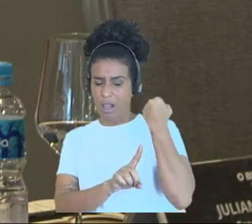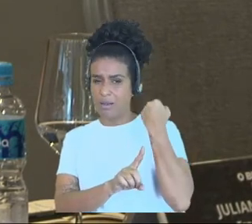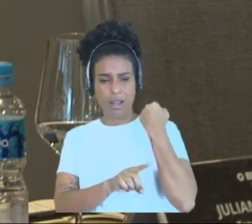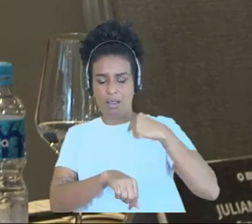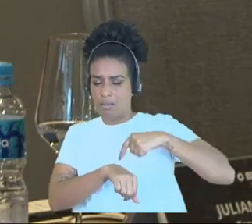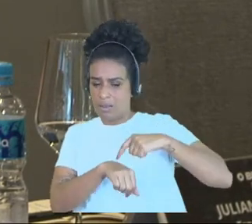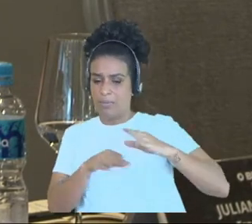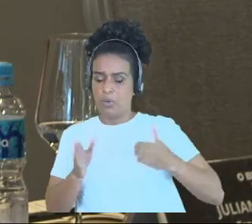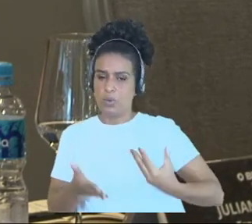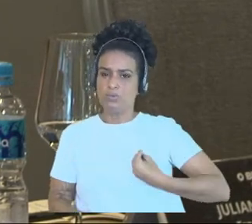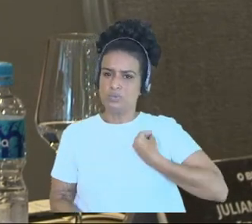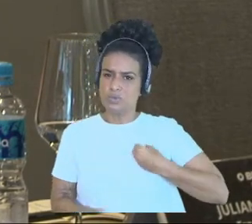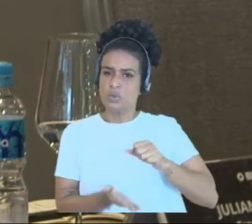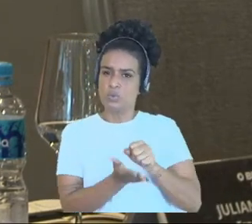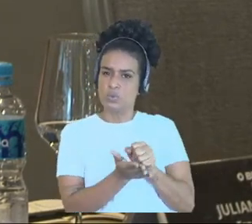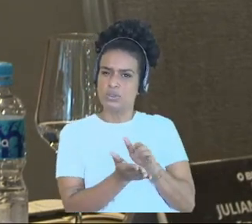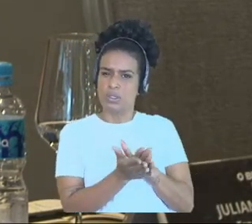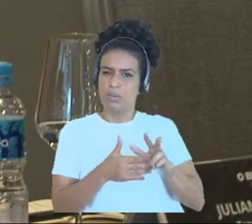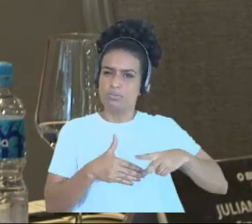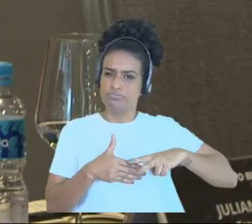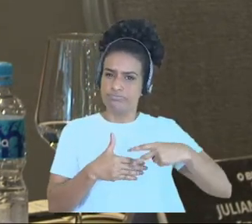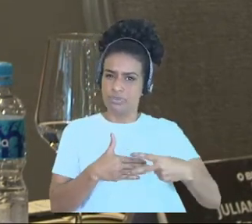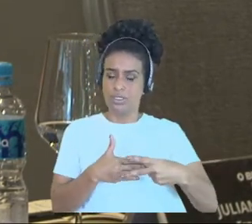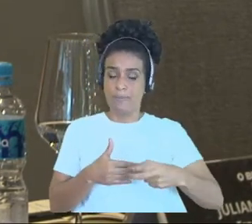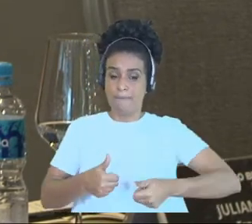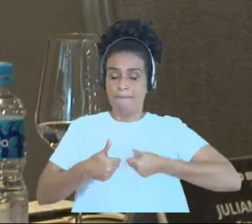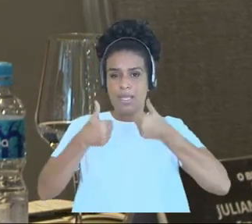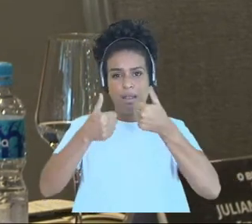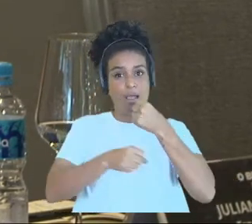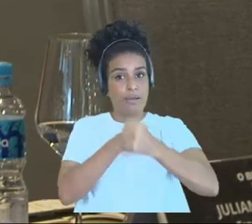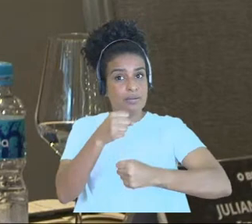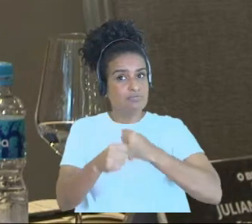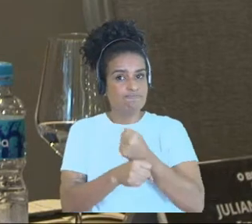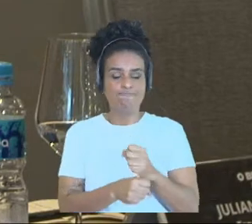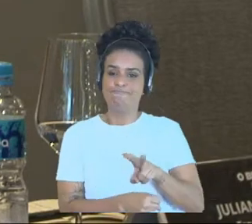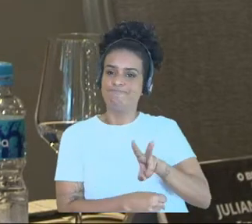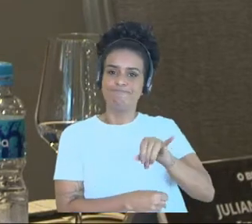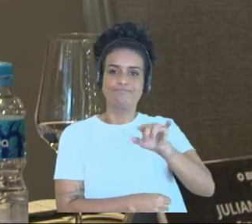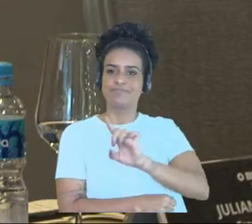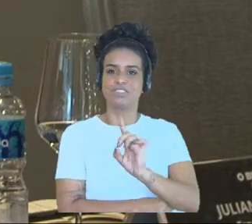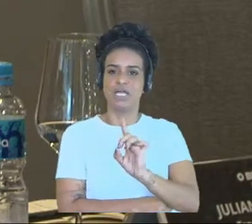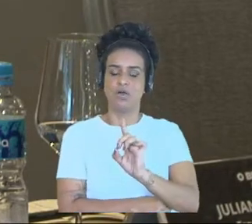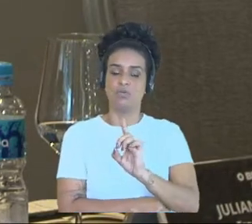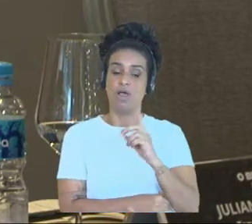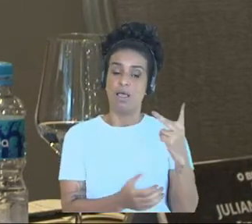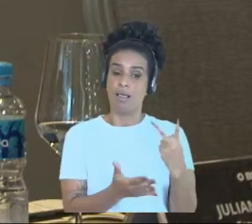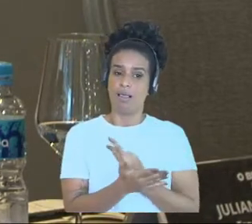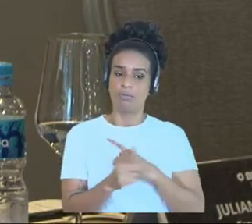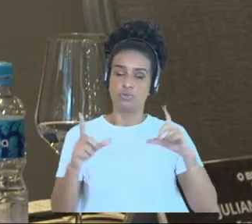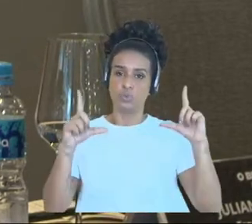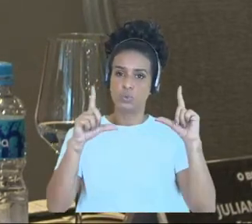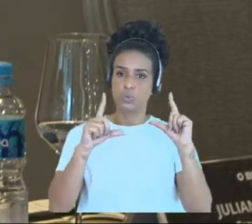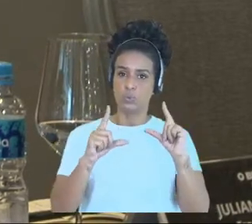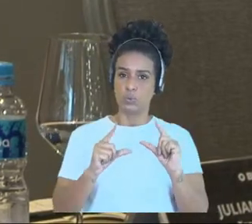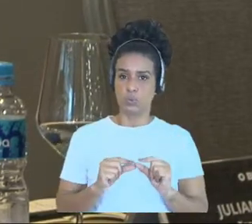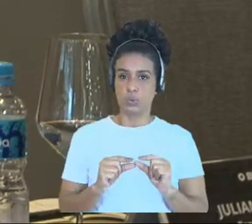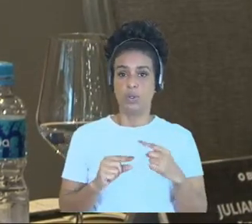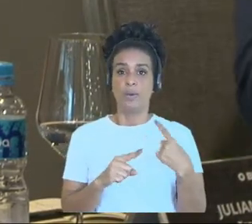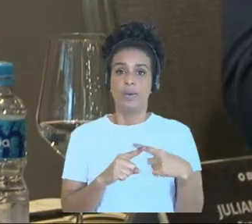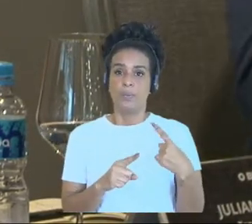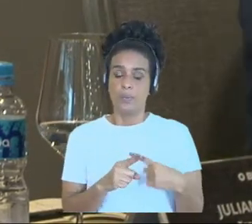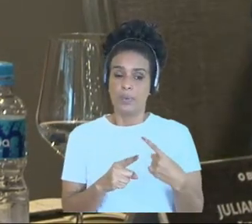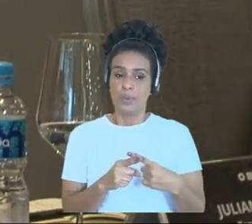frutos. E parte dessa melhora, ela não vai acontecer no que vem. Parte dessa melhora vai se esgotar, porque a gente está tendo cada vez mais